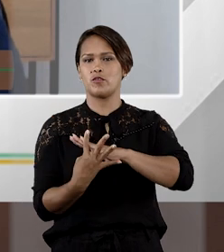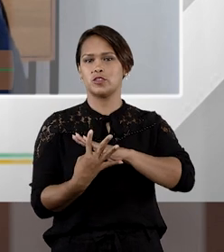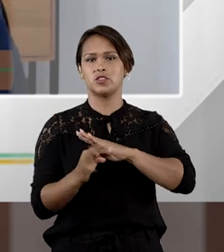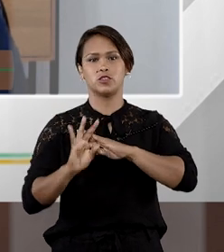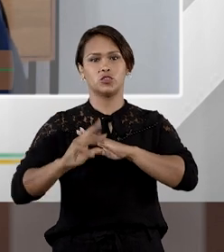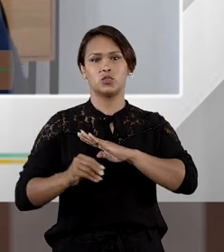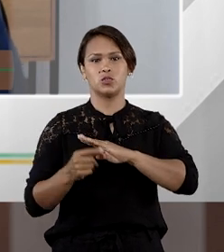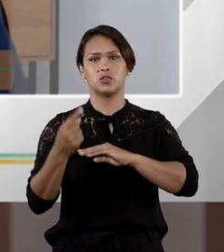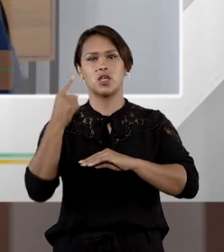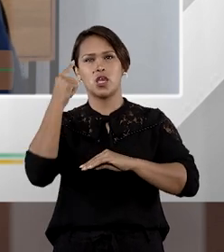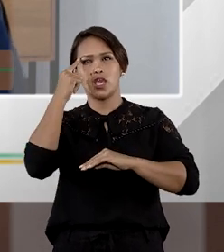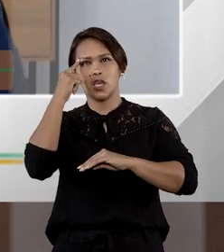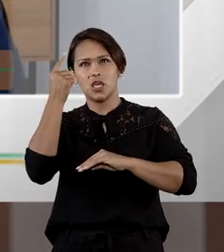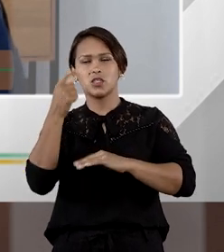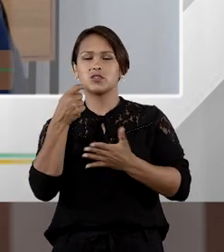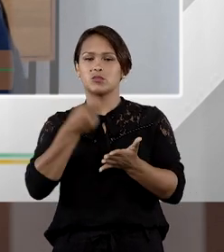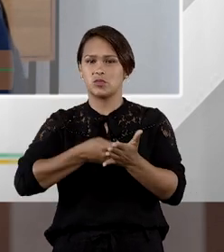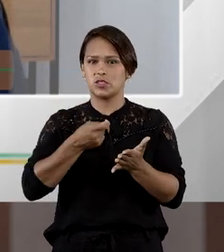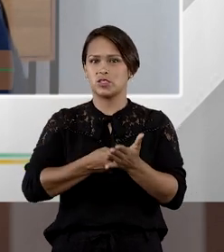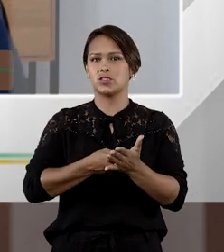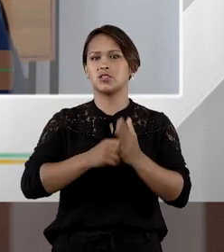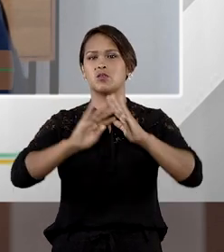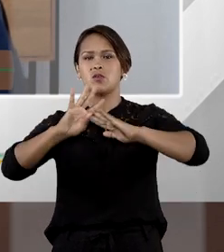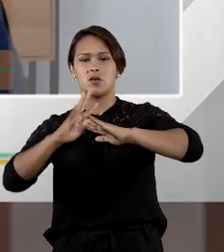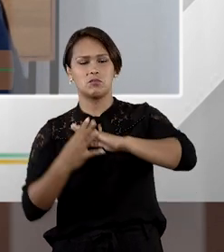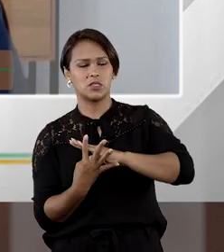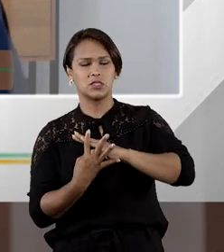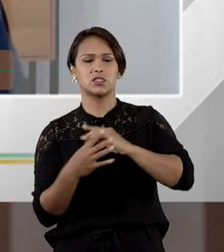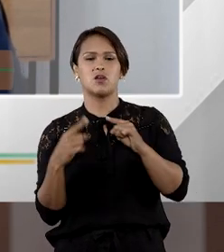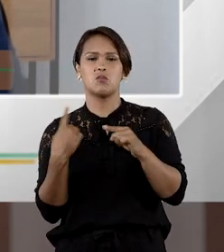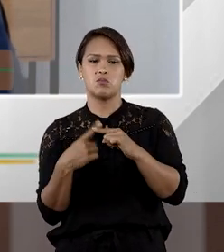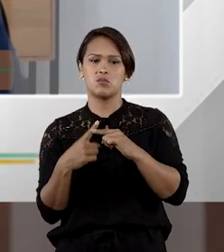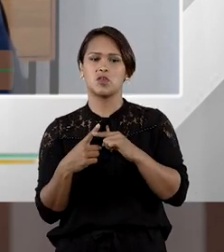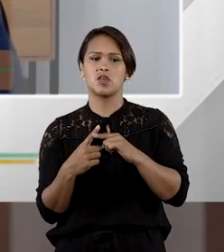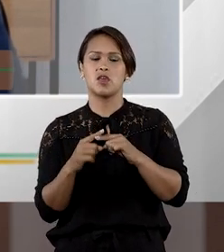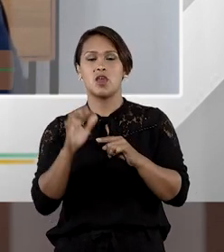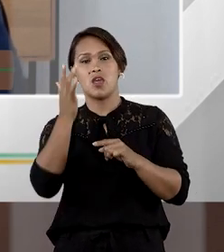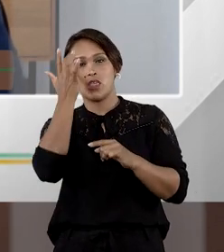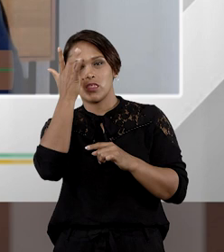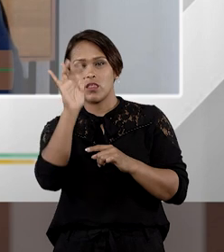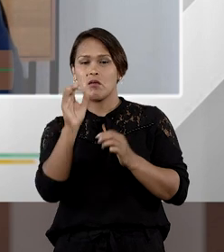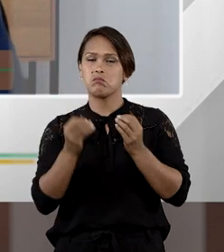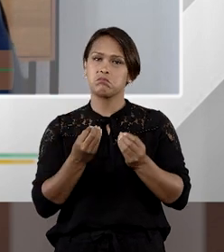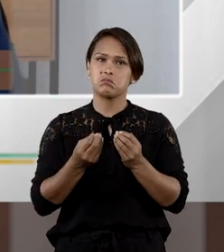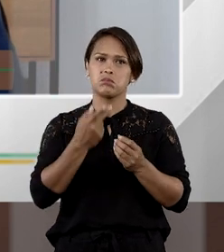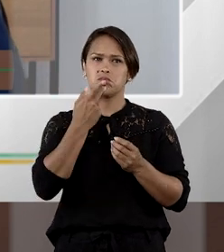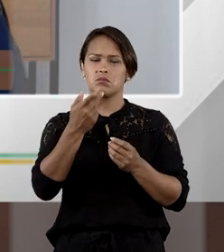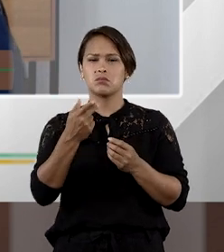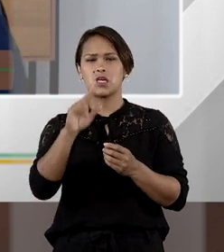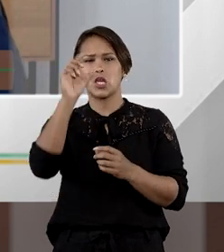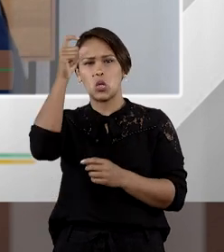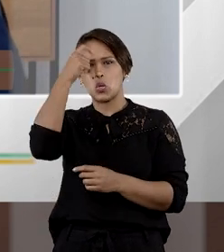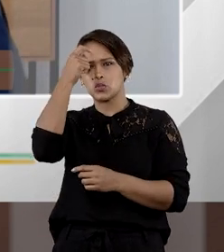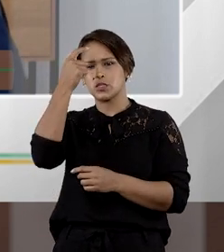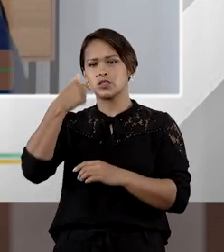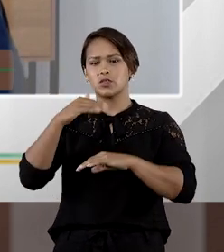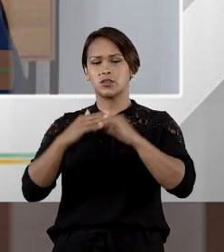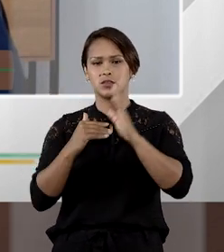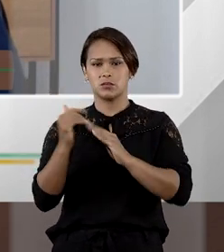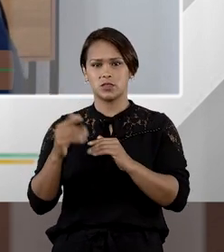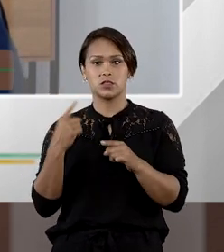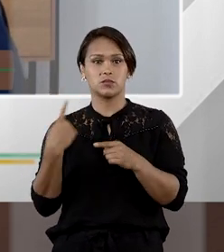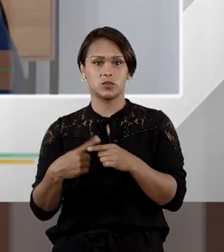né? Eu tenho minhas resistências em relação à prisão, né? Talvez seja uma resistência mais conceitual do que